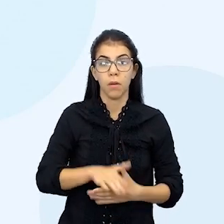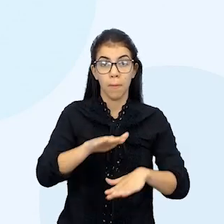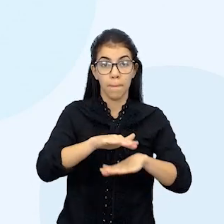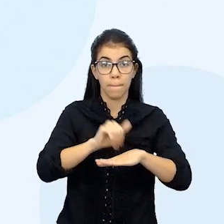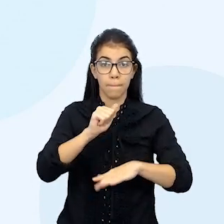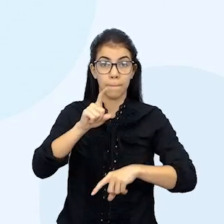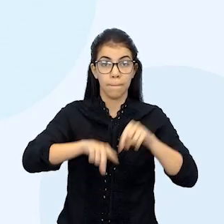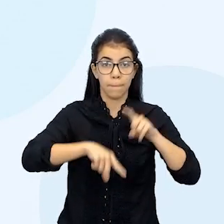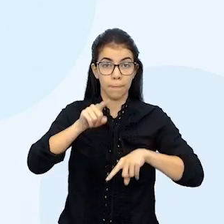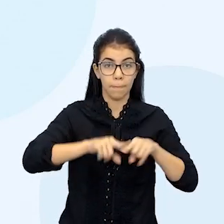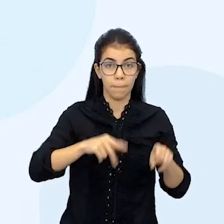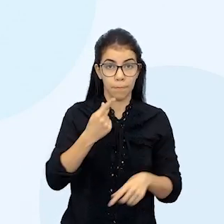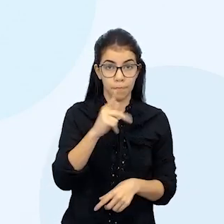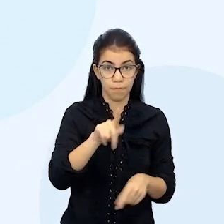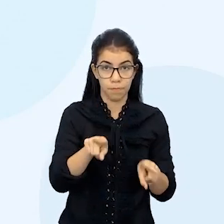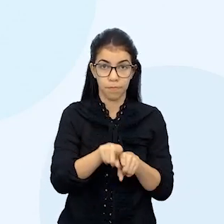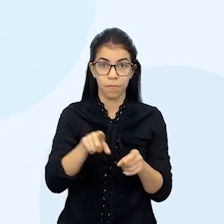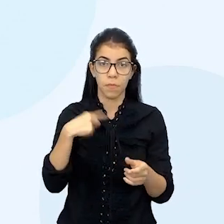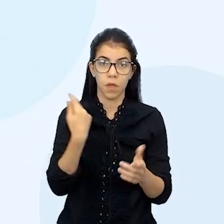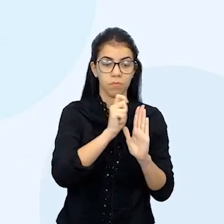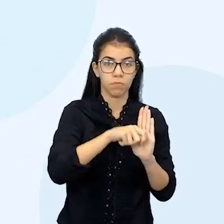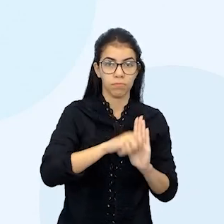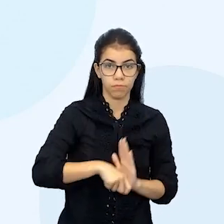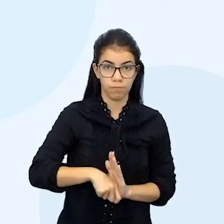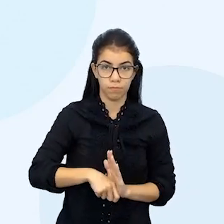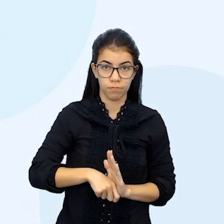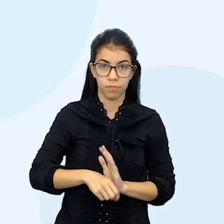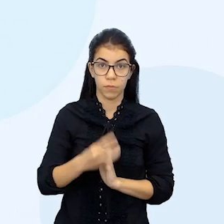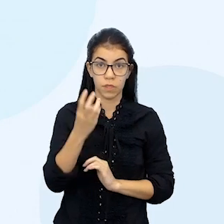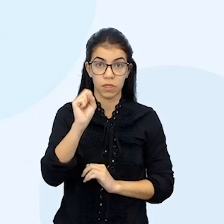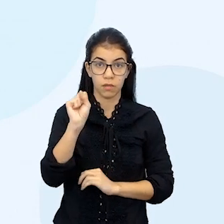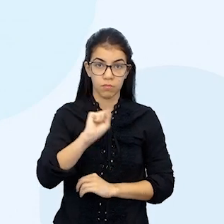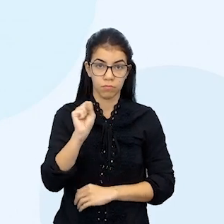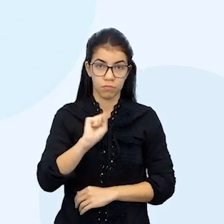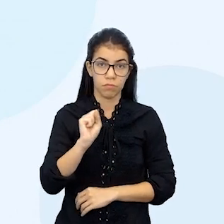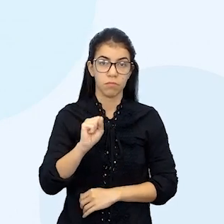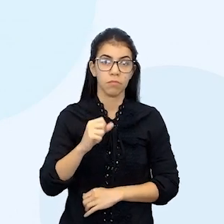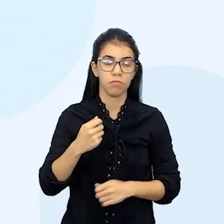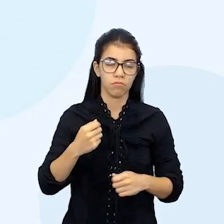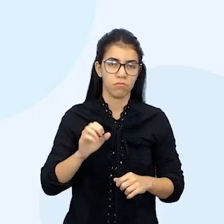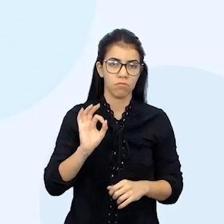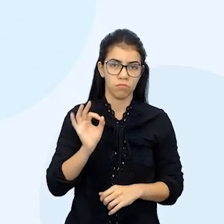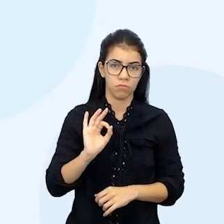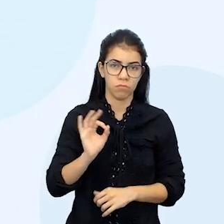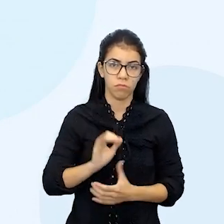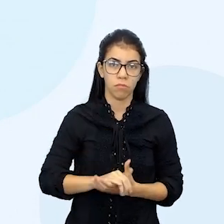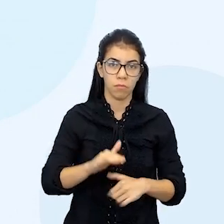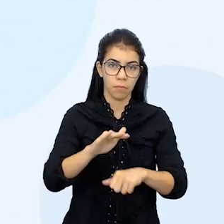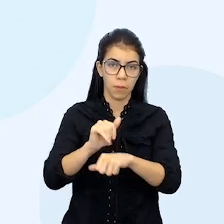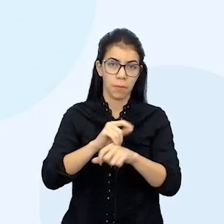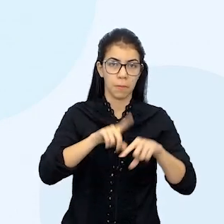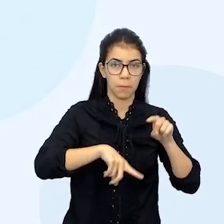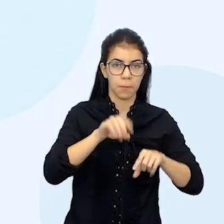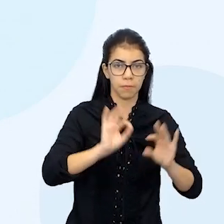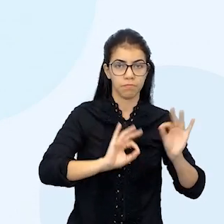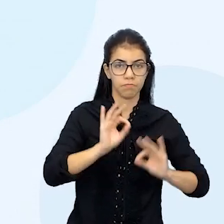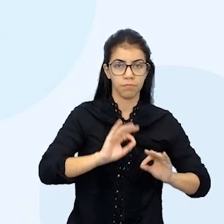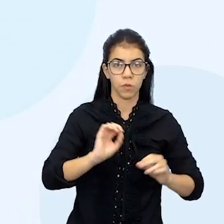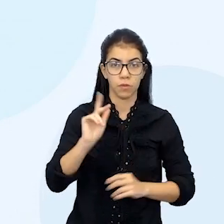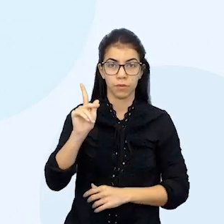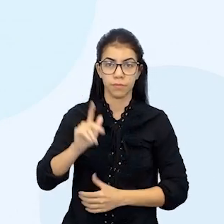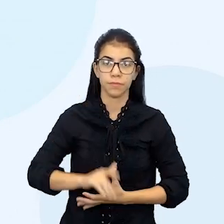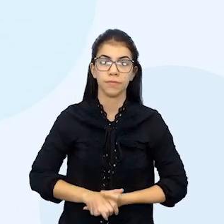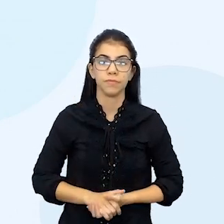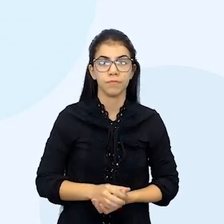vocês pegarem aí o material para as nossas anotações aí. 30 segundos, acho que é suficiente para a gente pegar aí os nossos materiais,